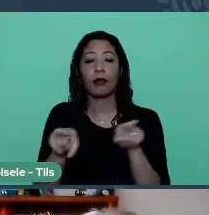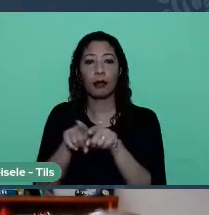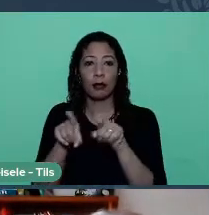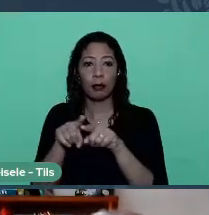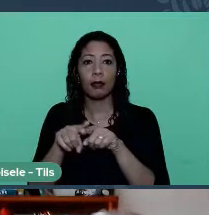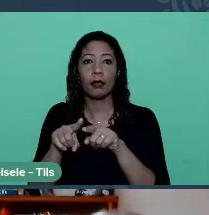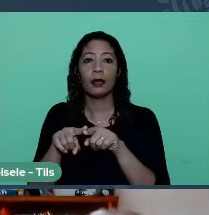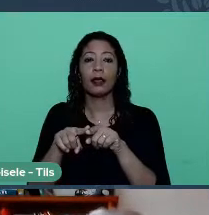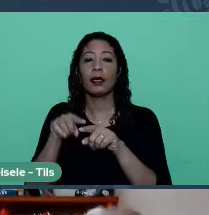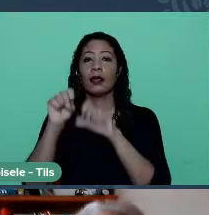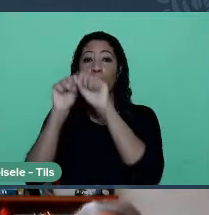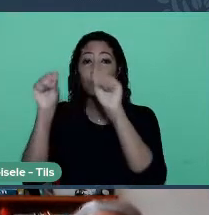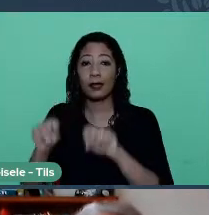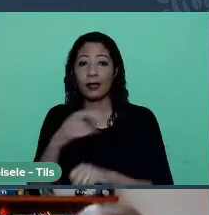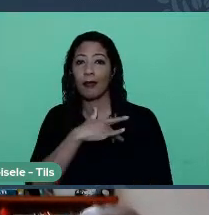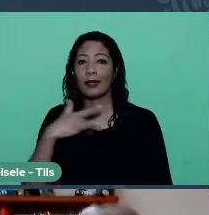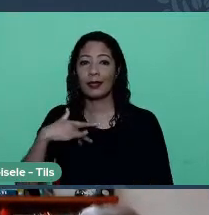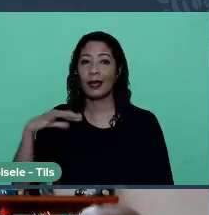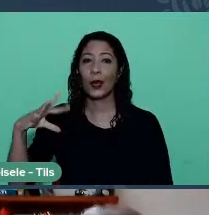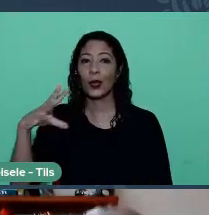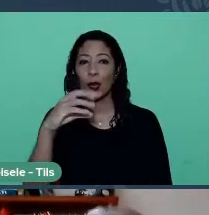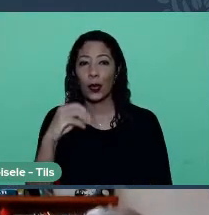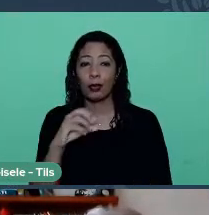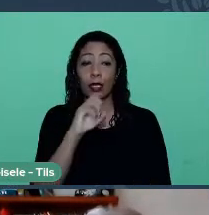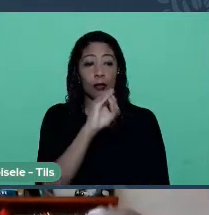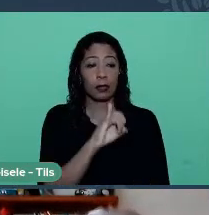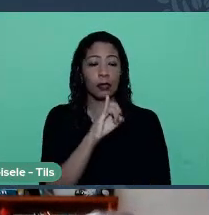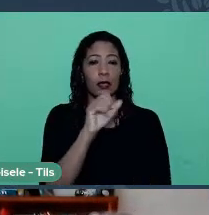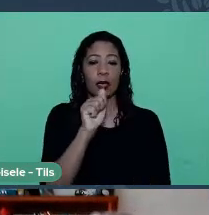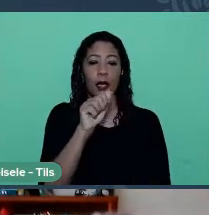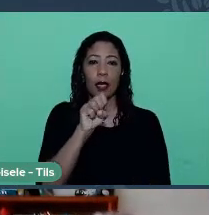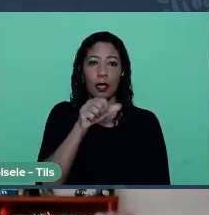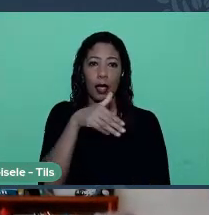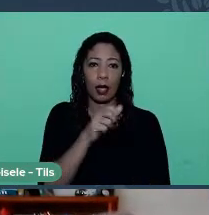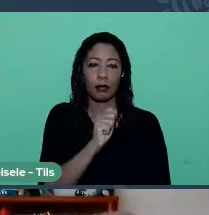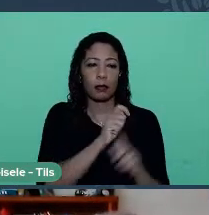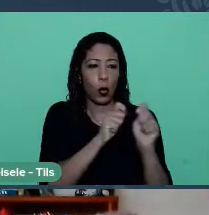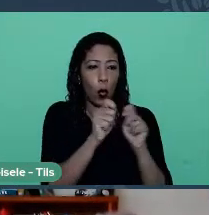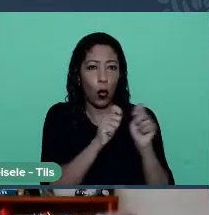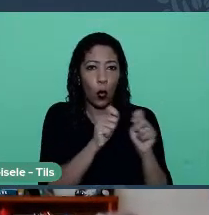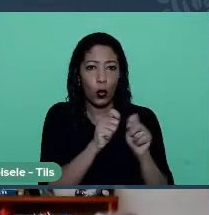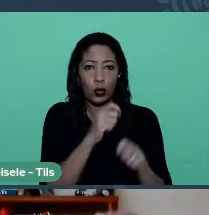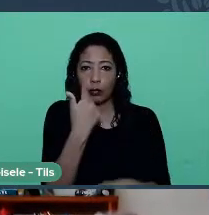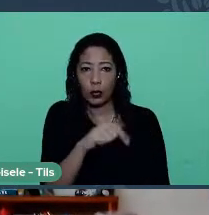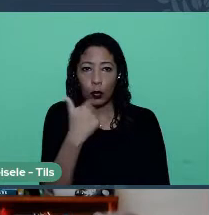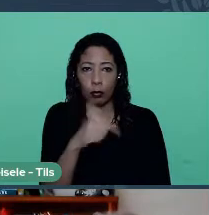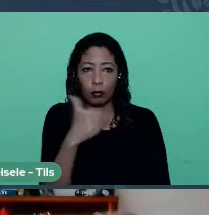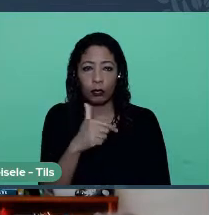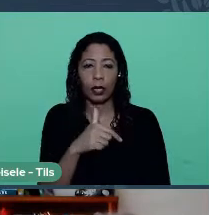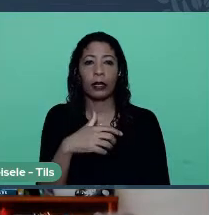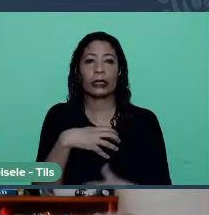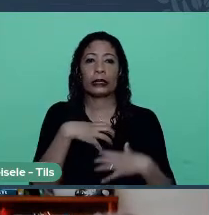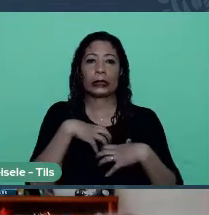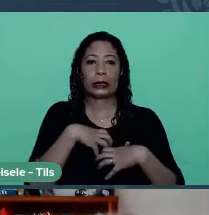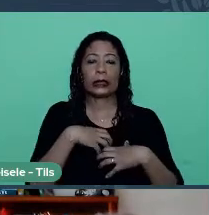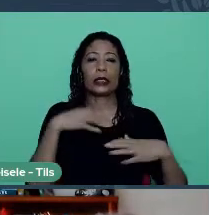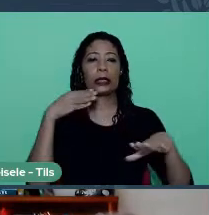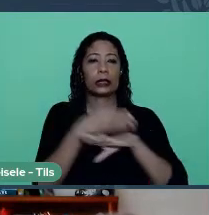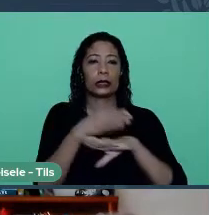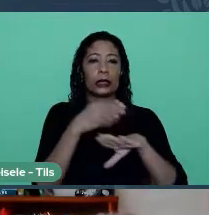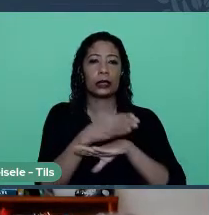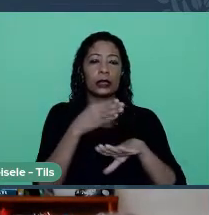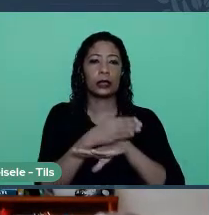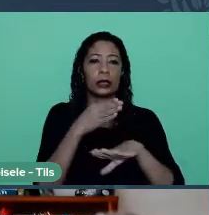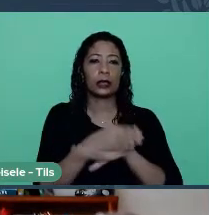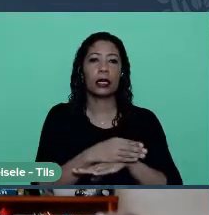e aquela asma que não está controlada, portanto, aqueles indivíduos que têm sintomas e que frequentam a emergência ou são